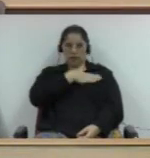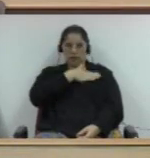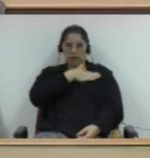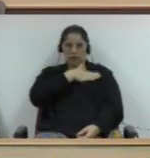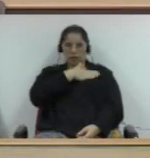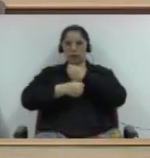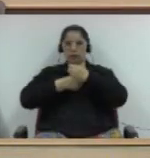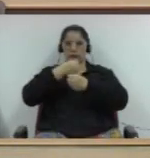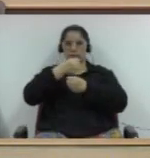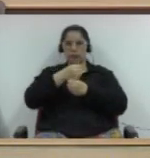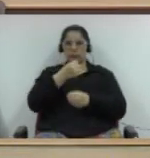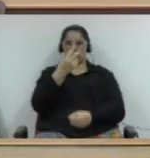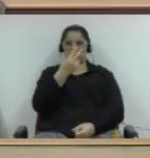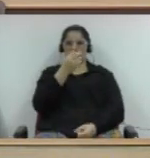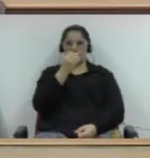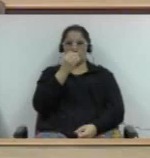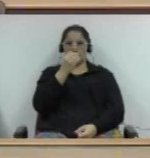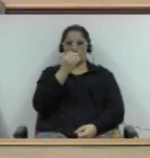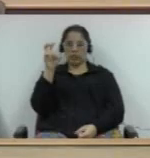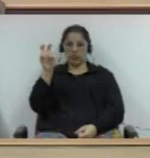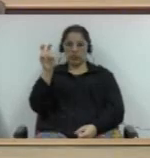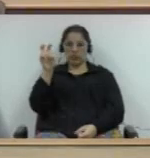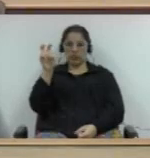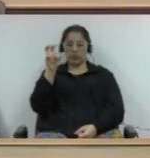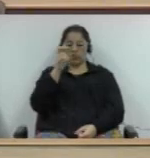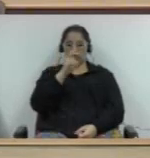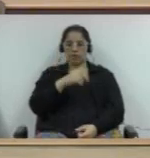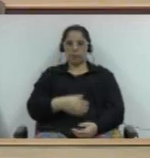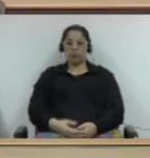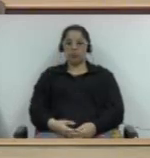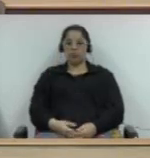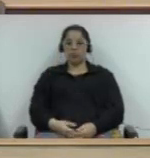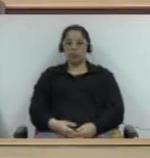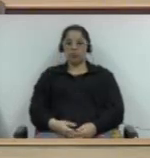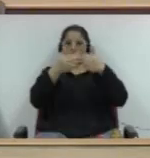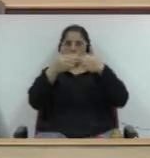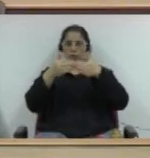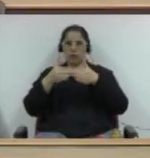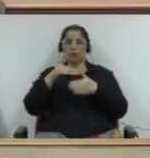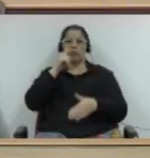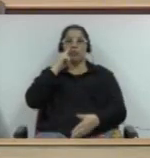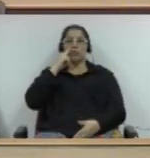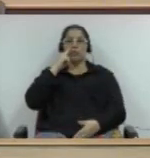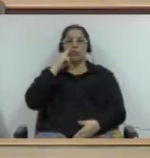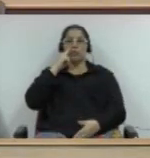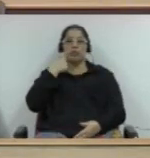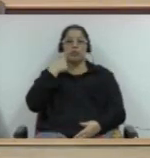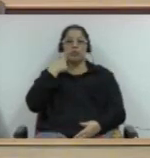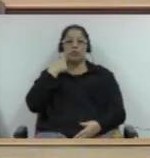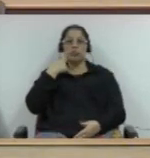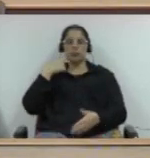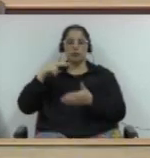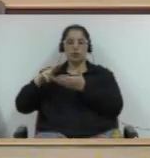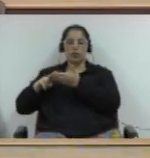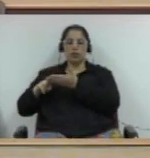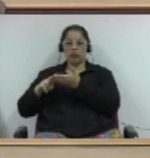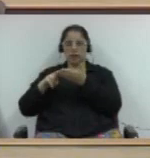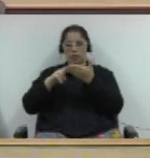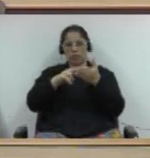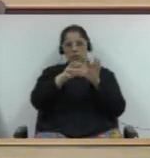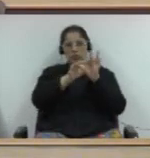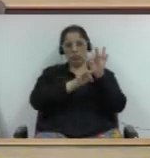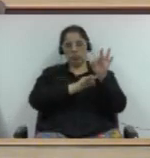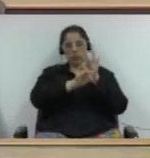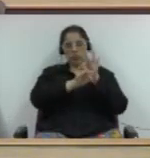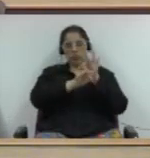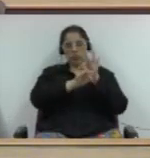César dos Santos, presidente da Câmara Municipal de Limeira. Assunto: encaminha projeto de lei. Primeiro, vimos a presença de